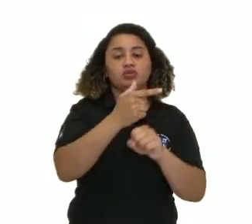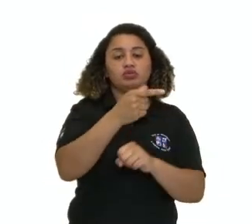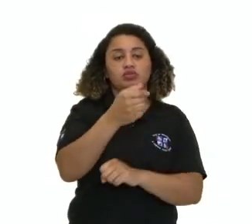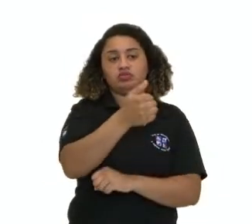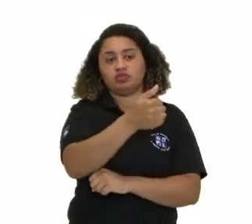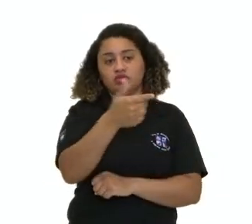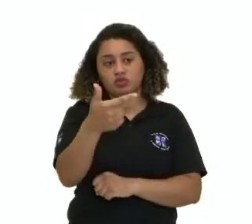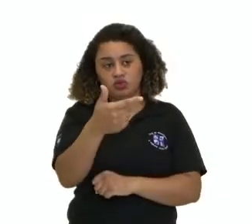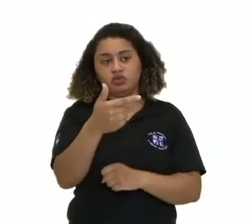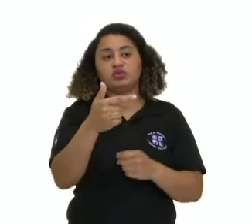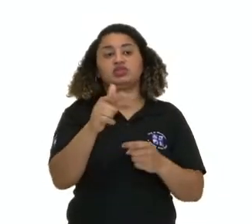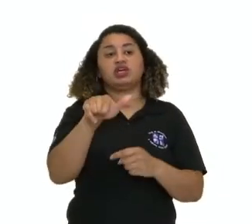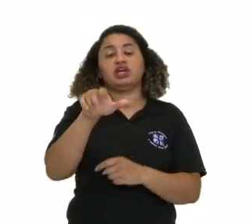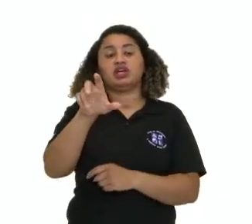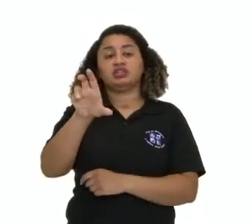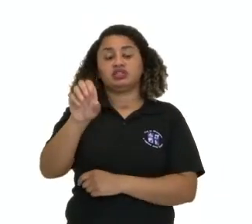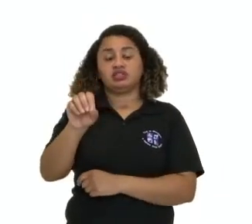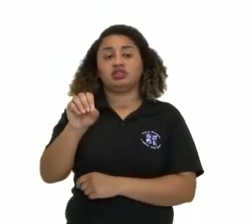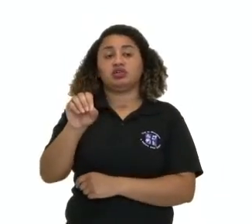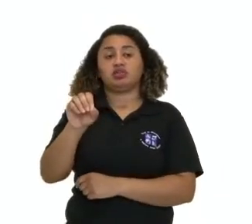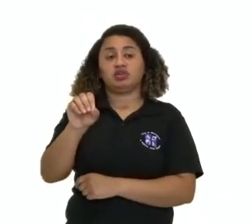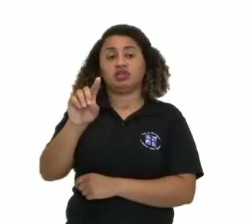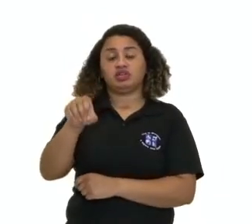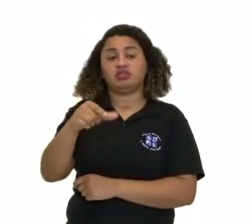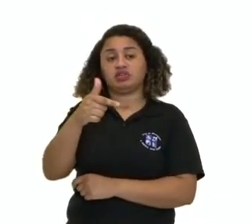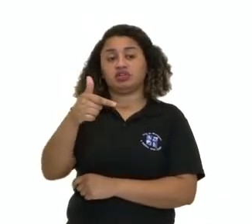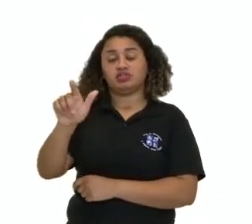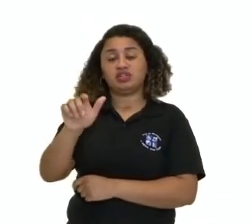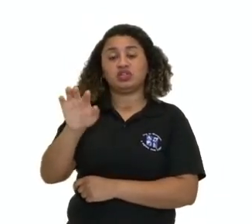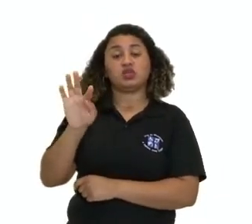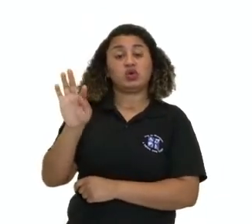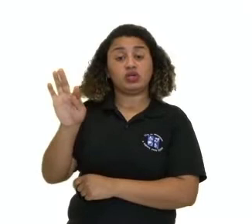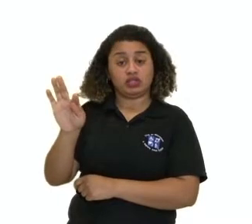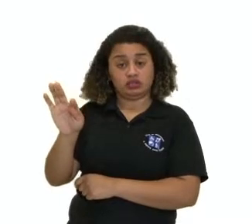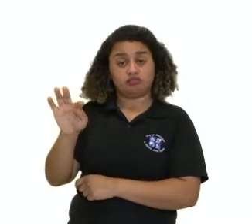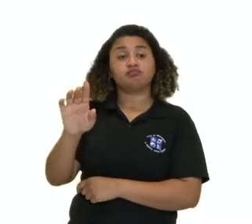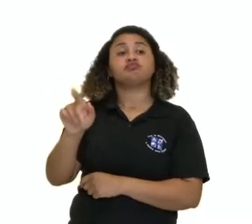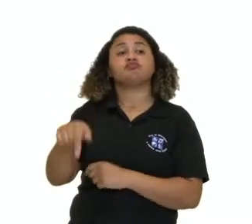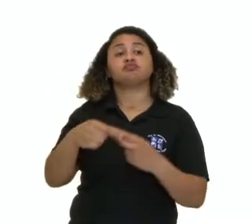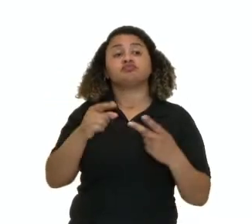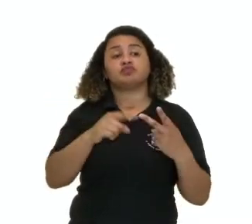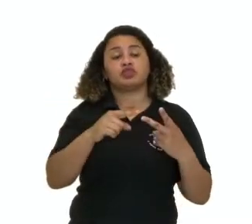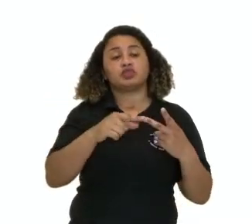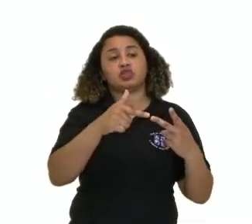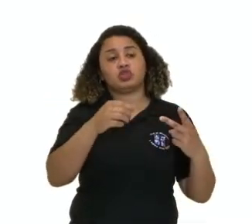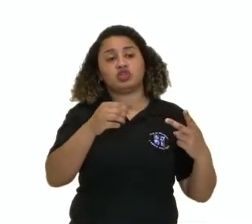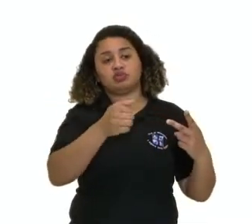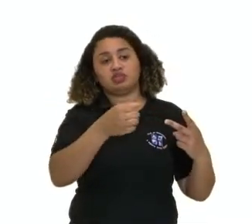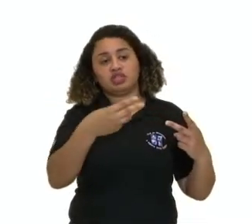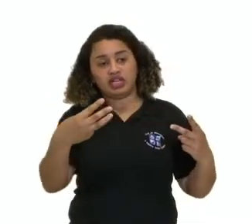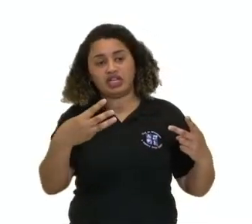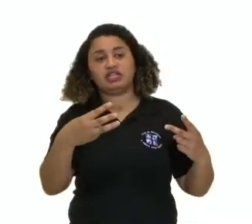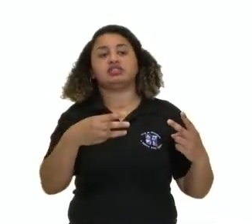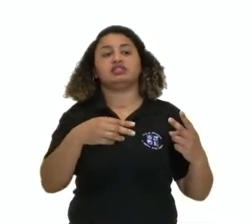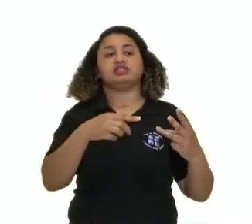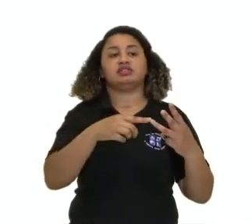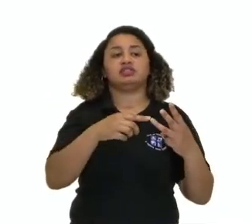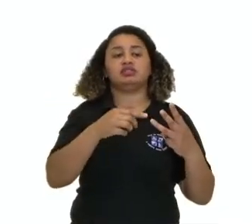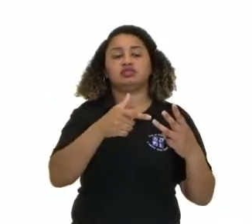a projeção é de 50,25 toneladas de arroz, né?